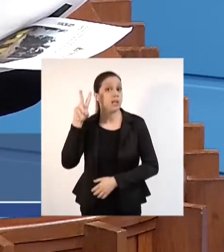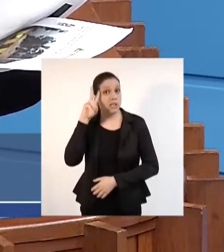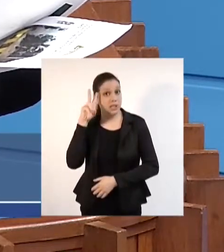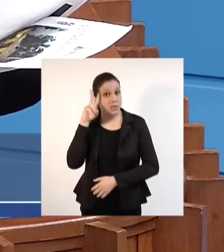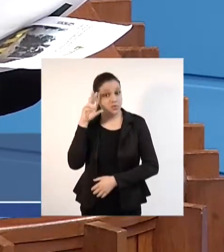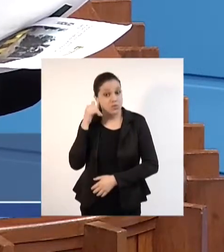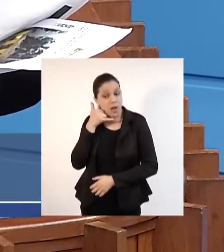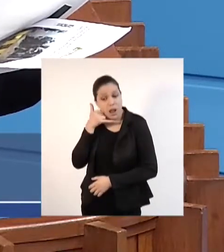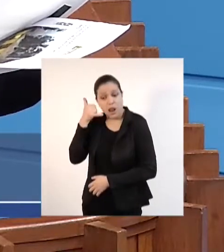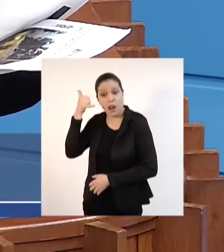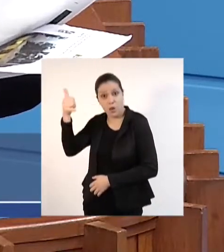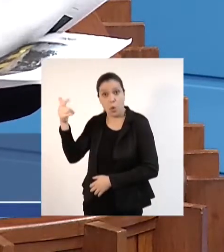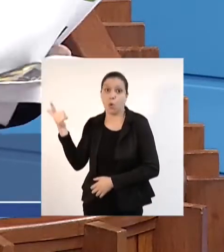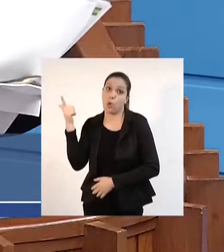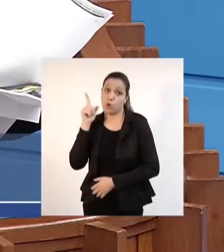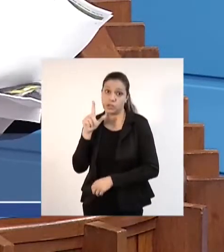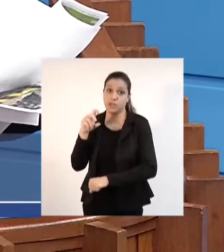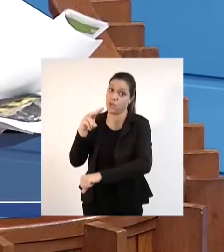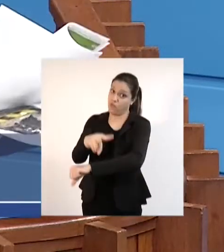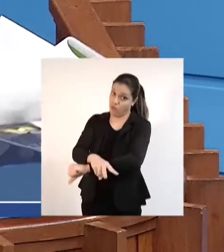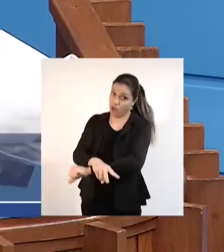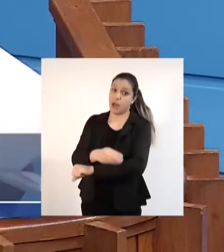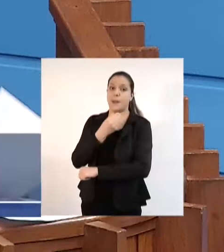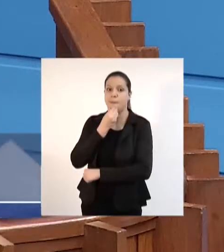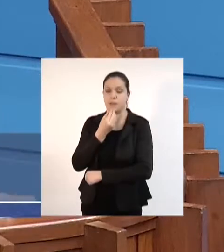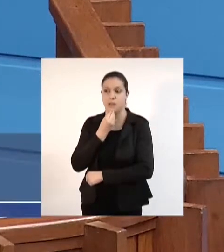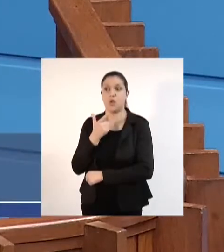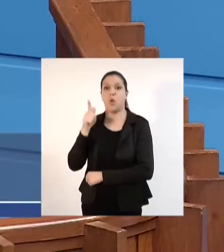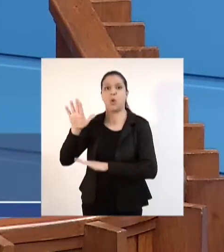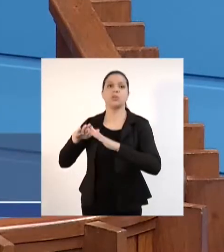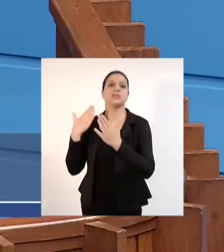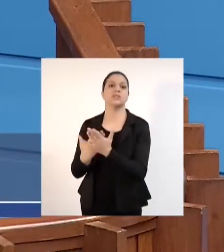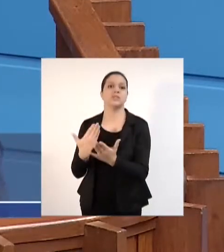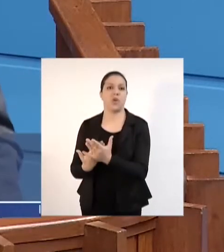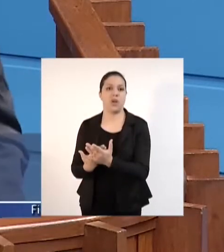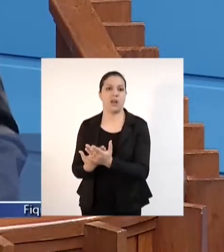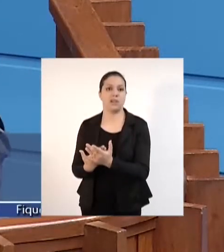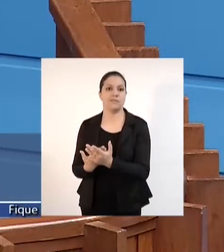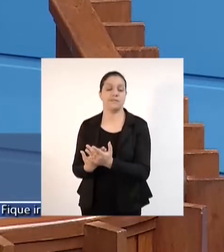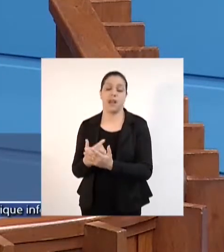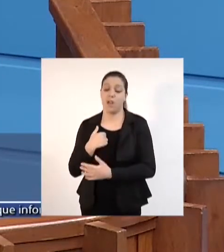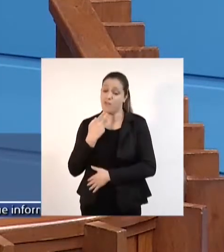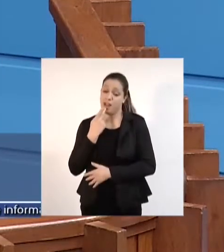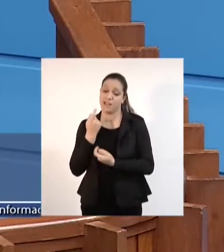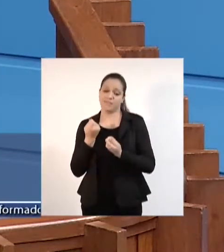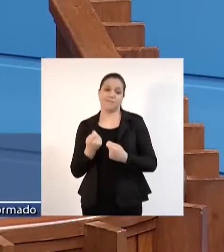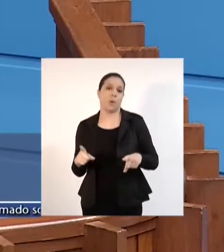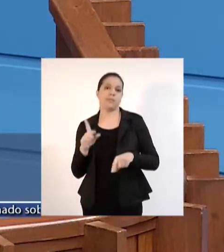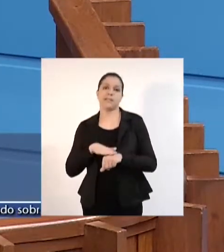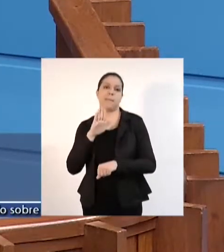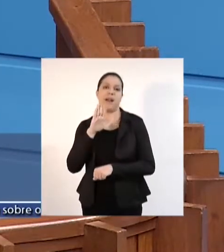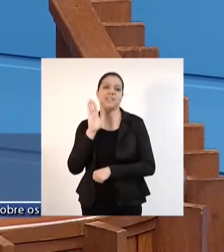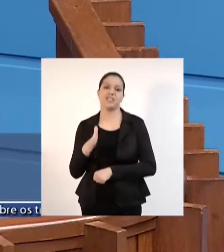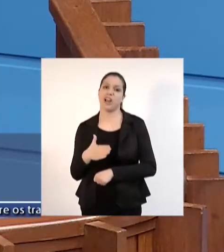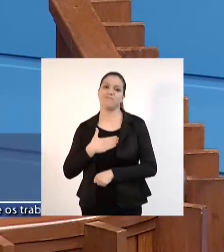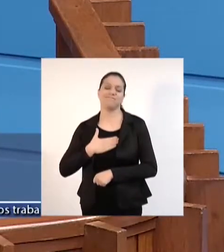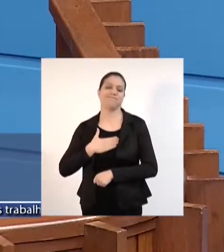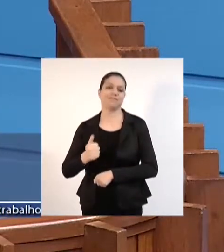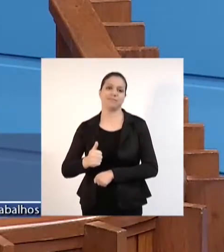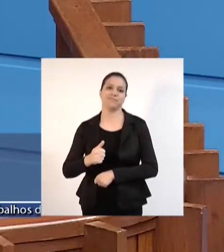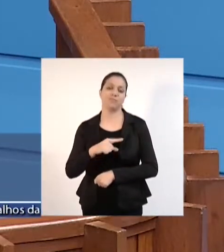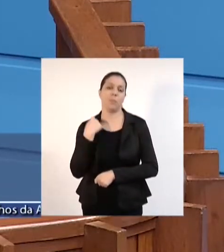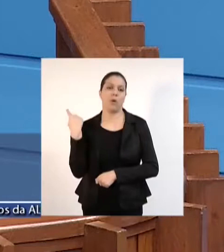eu consegui a vaga para o César. Eu falei assim, não precisa mais. Bom, esses são os relatos dessa mãe que